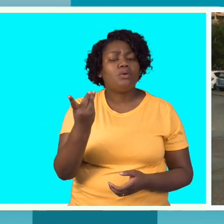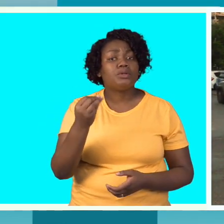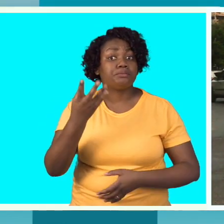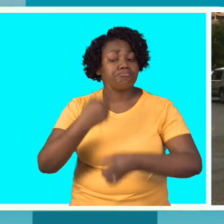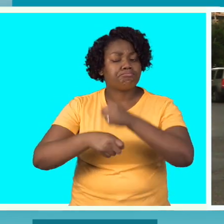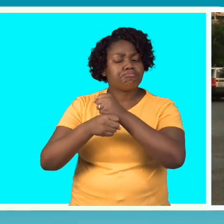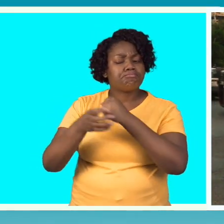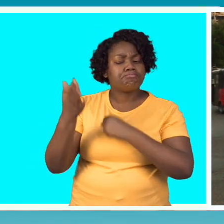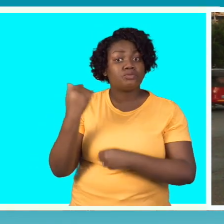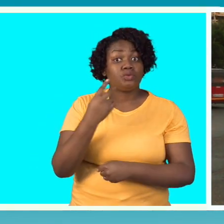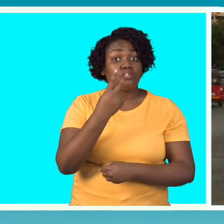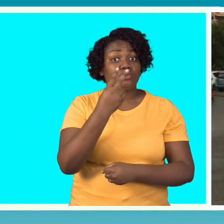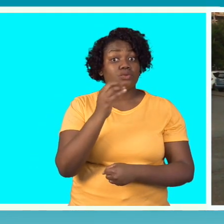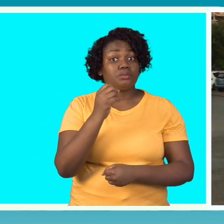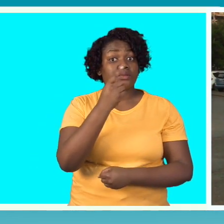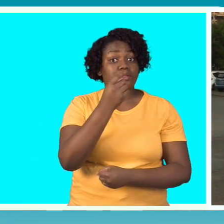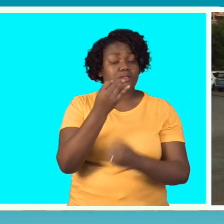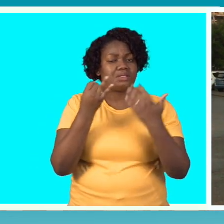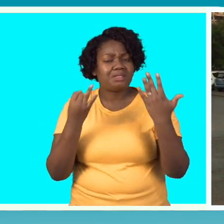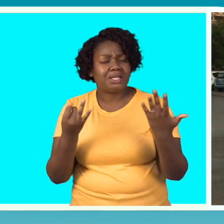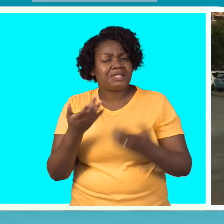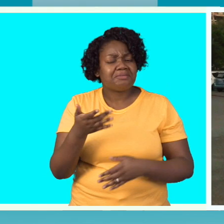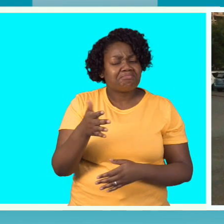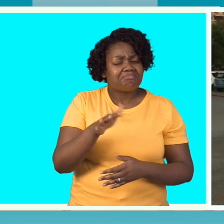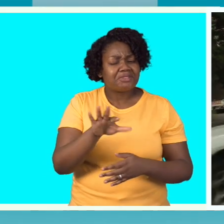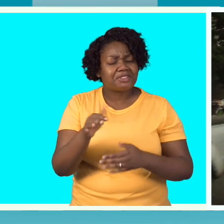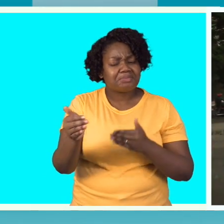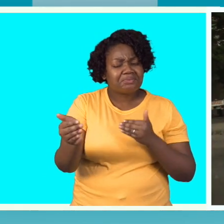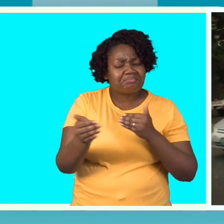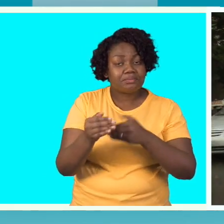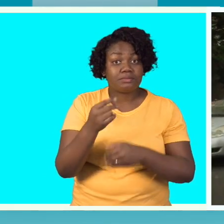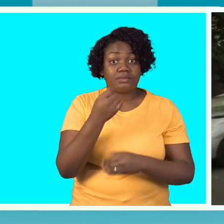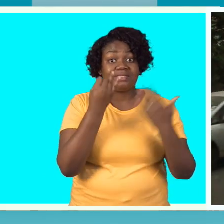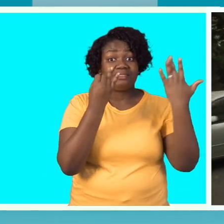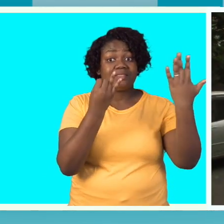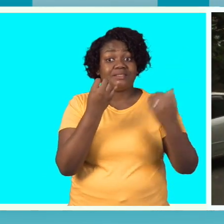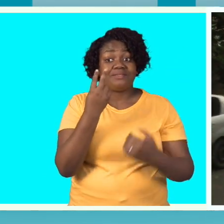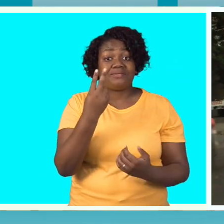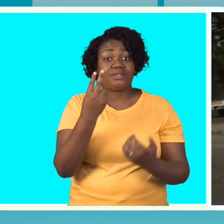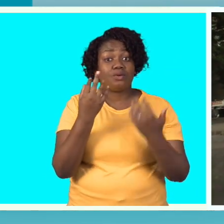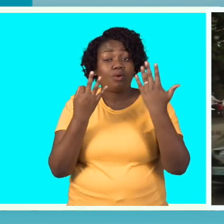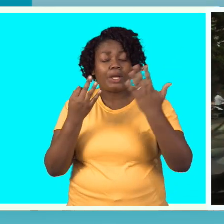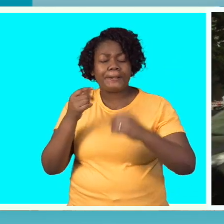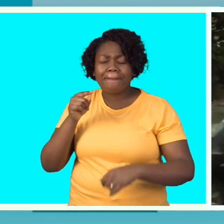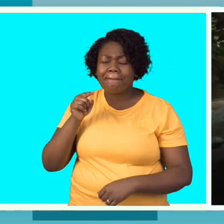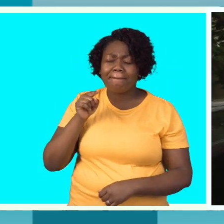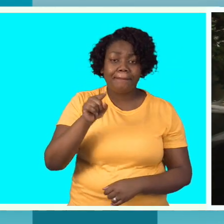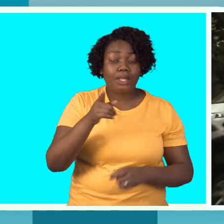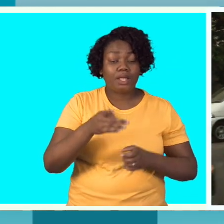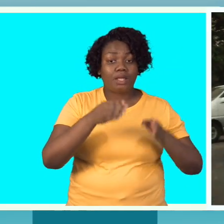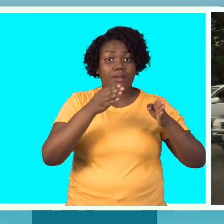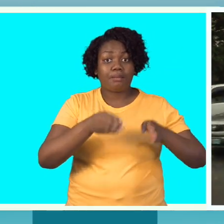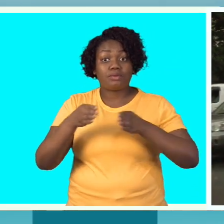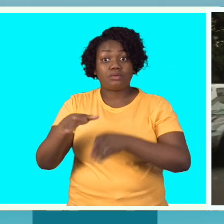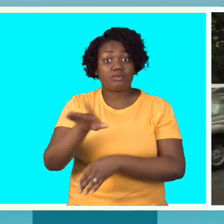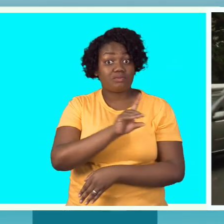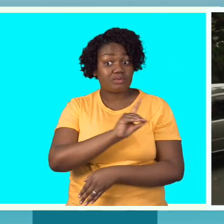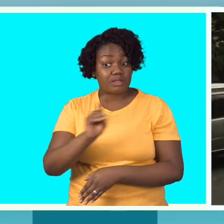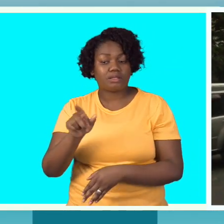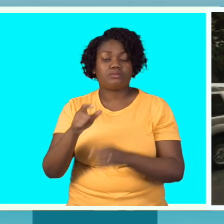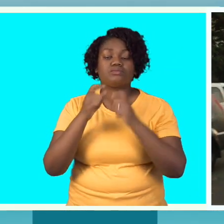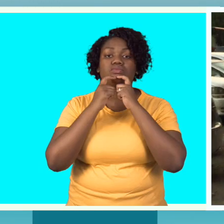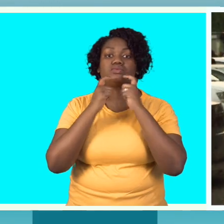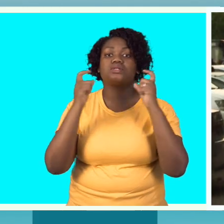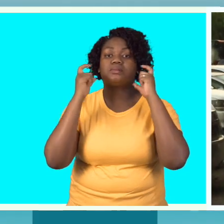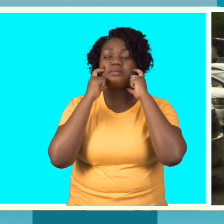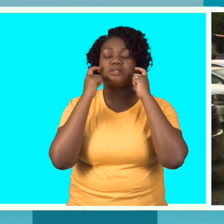De acordo com o censo de 2017, existem em Moçambique, perto de 728 mil pessoas com